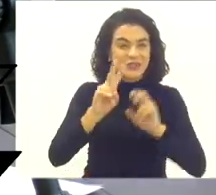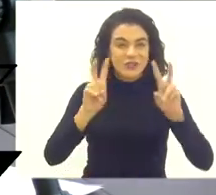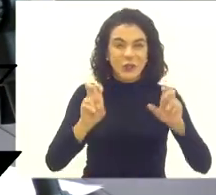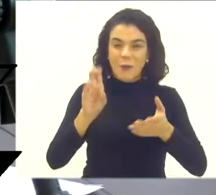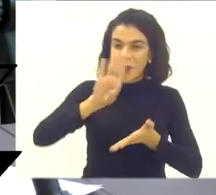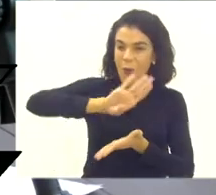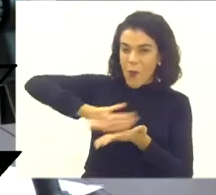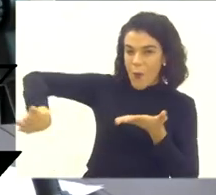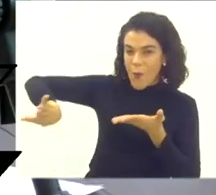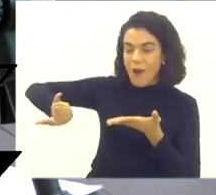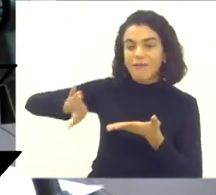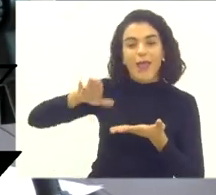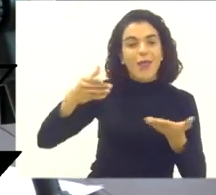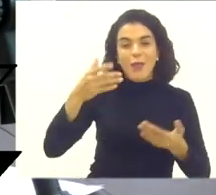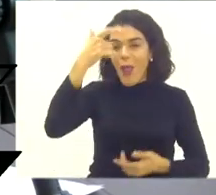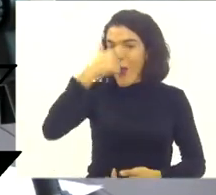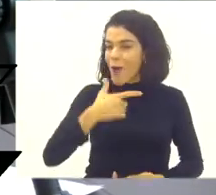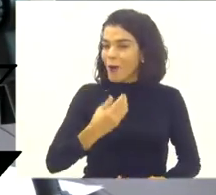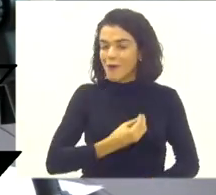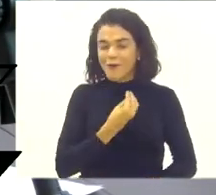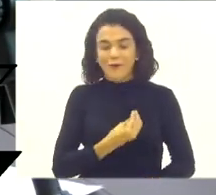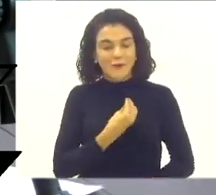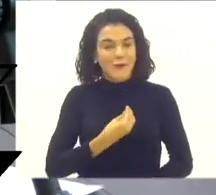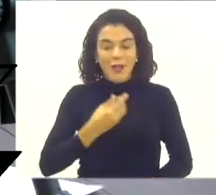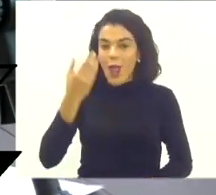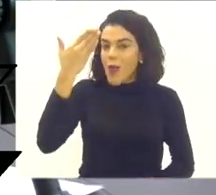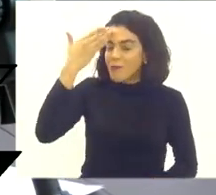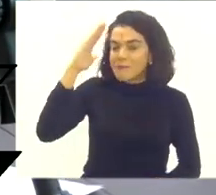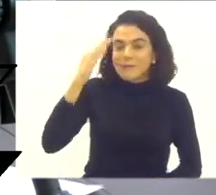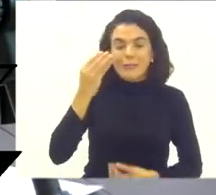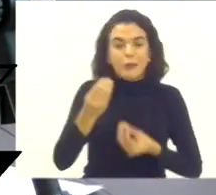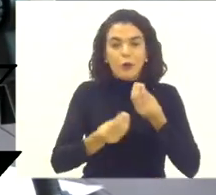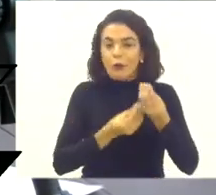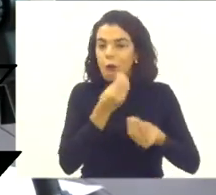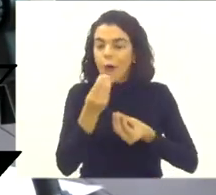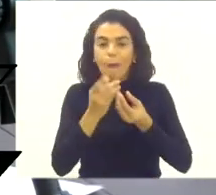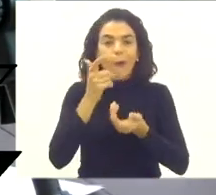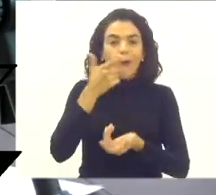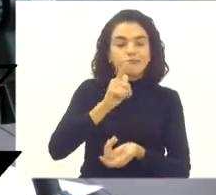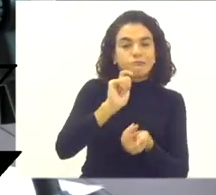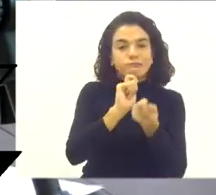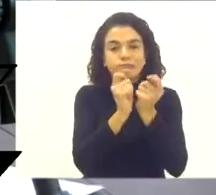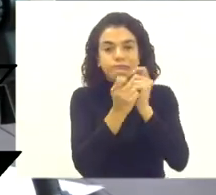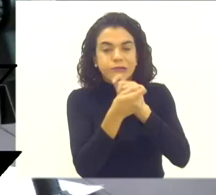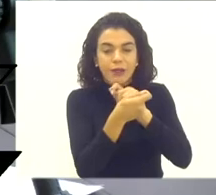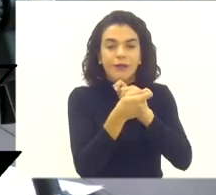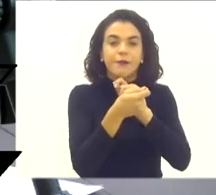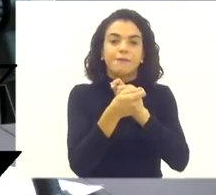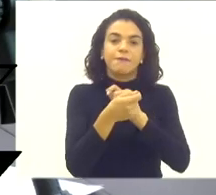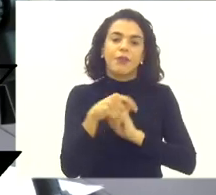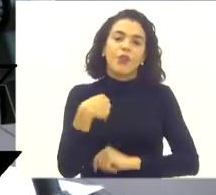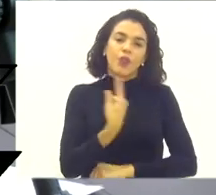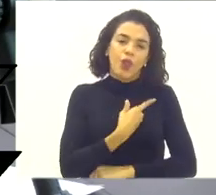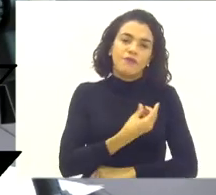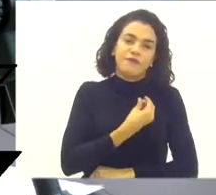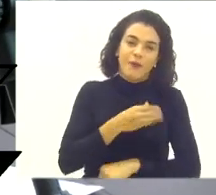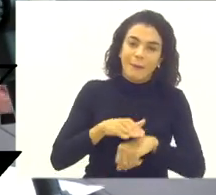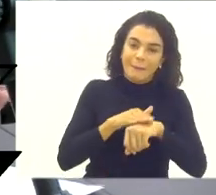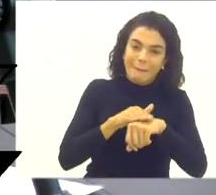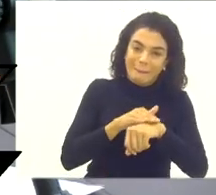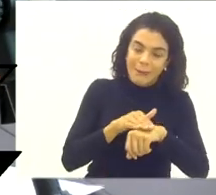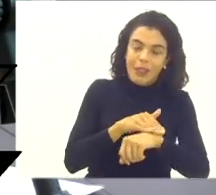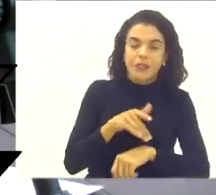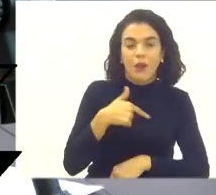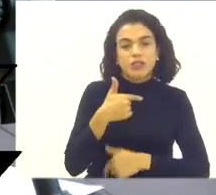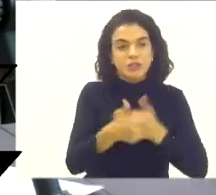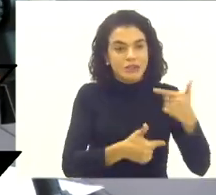é exatamente o que eu tô vivendo e eu não sei como é que eu consigo me adequar isso acho que todas nós vivenciamos isso então a gente faz